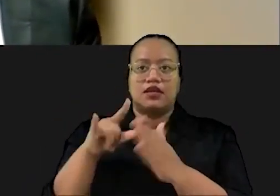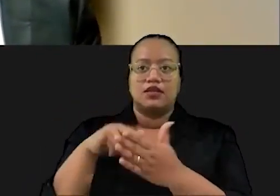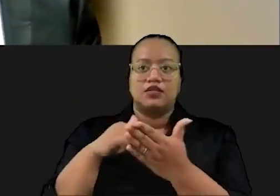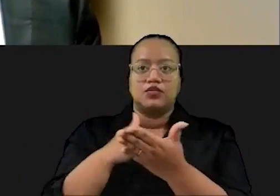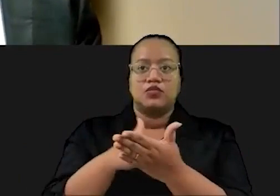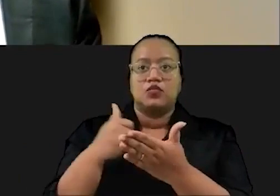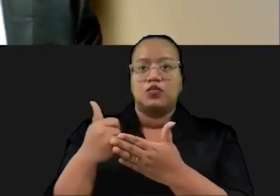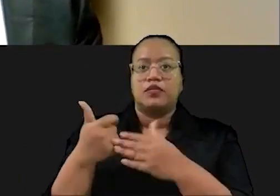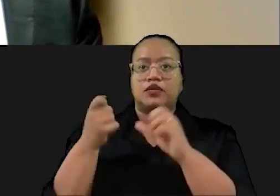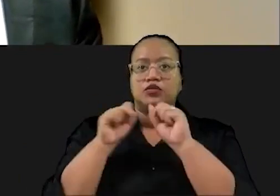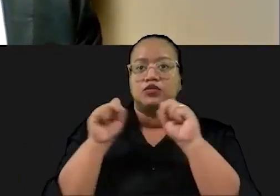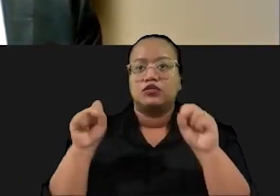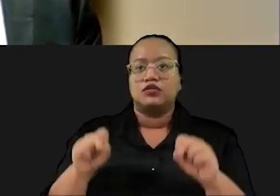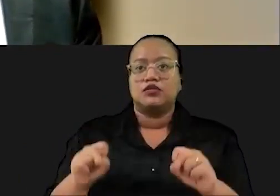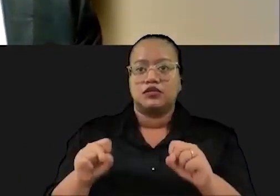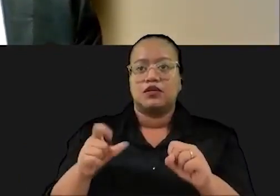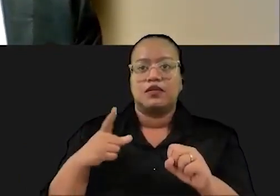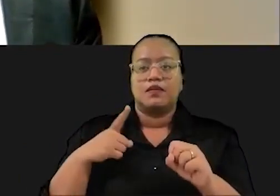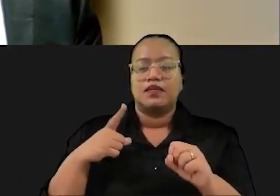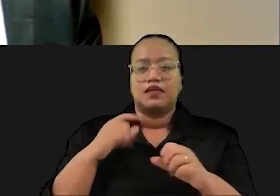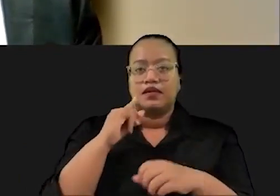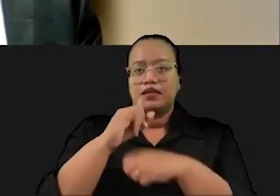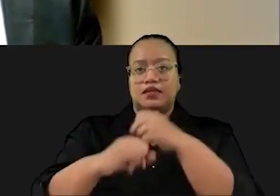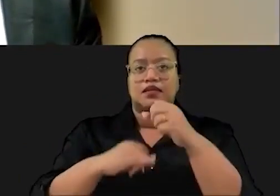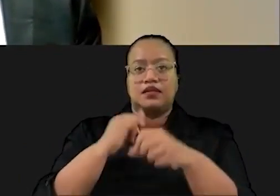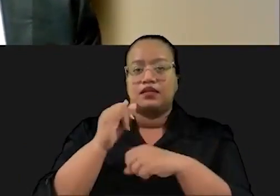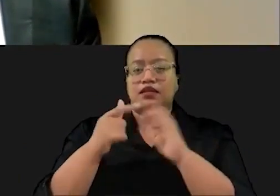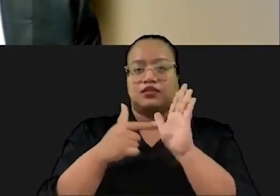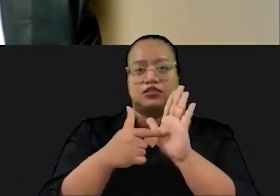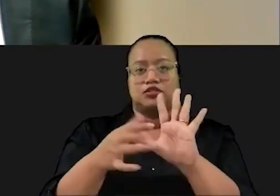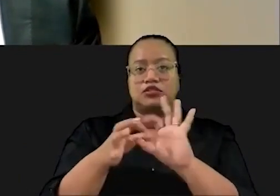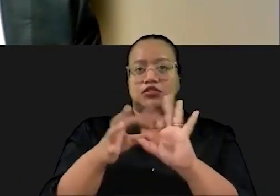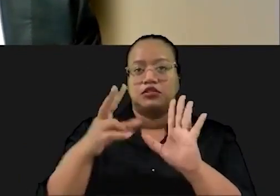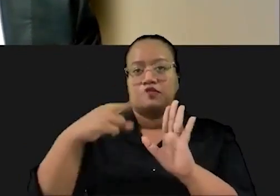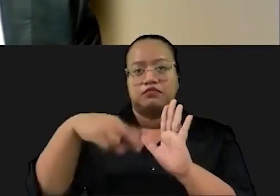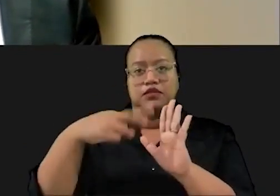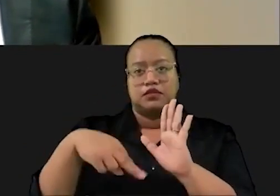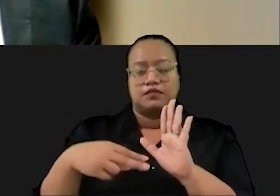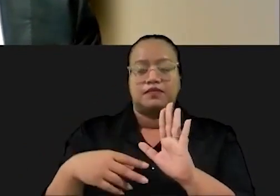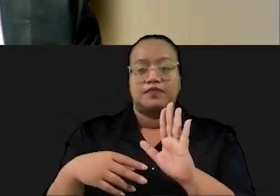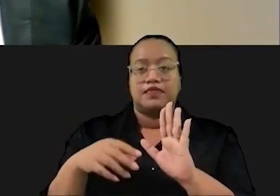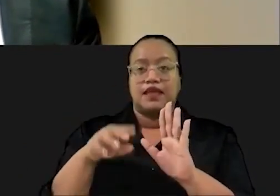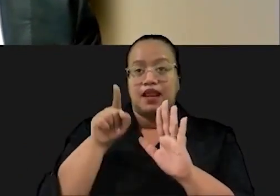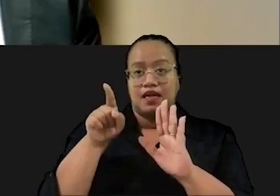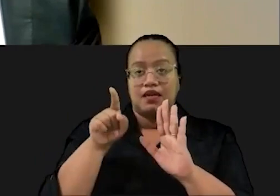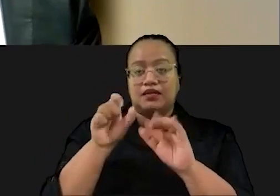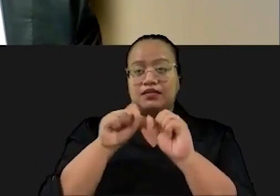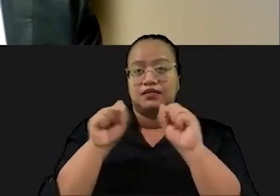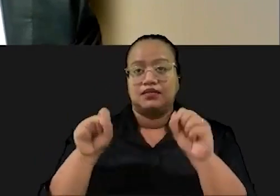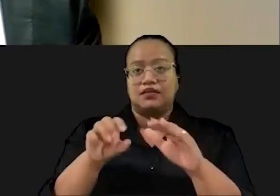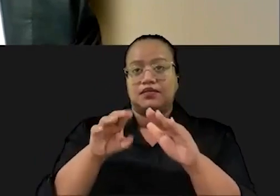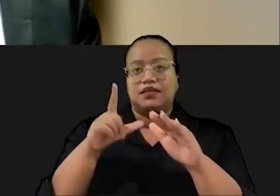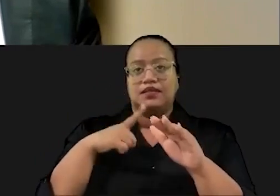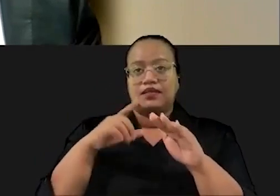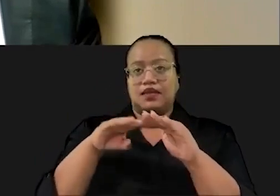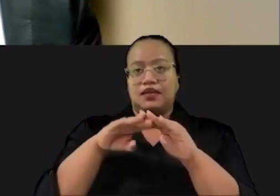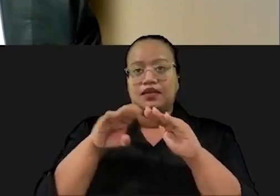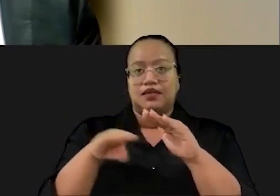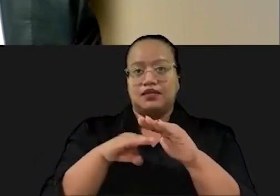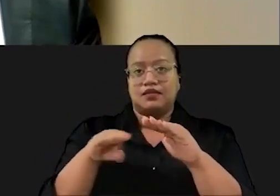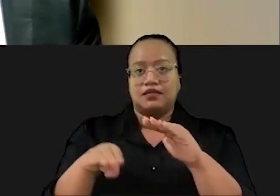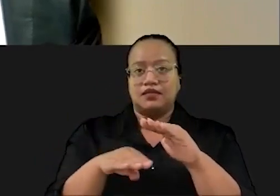publicamente na internet. Dentro dessas camadas todas aqui, eu coloquei boiando aqui numa certa, vamos dizer assim,